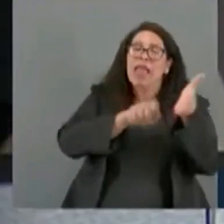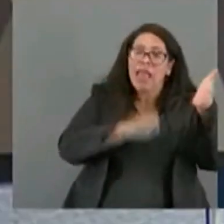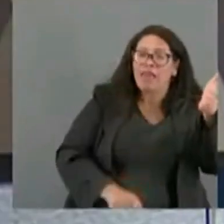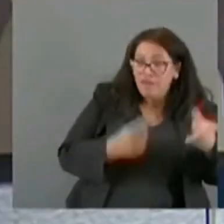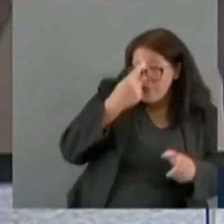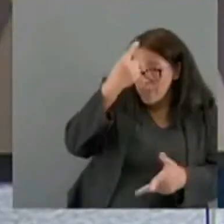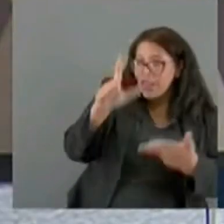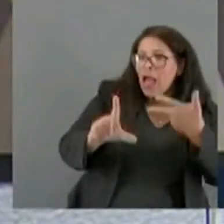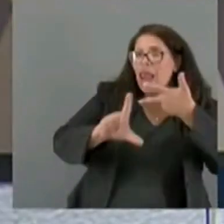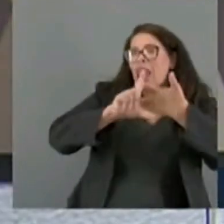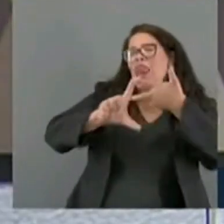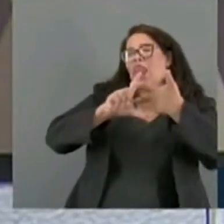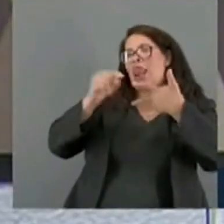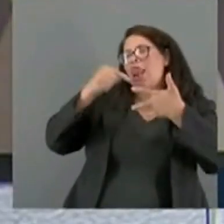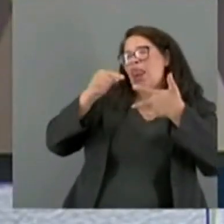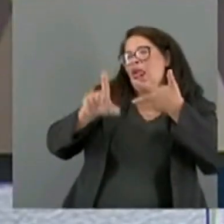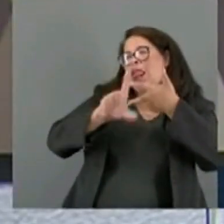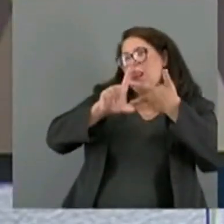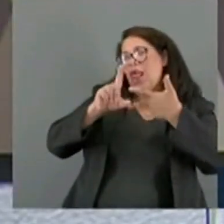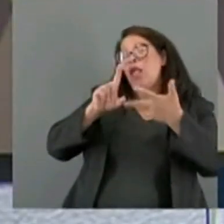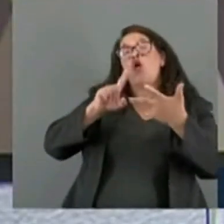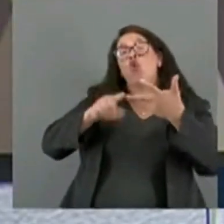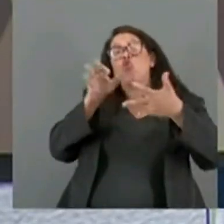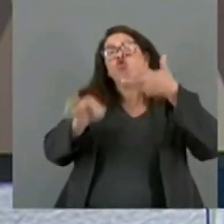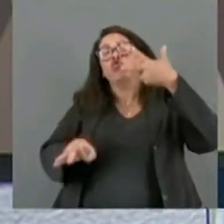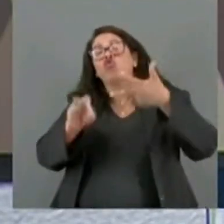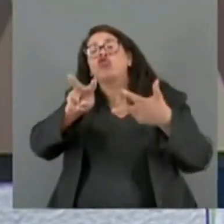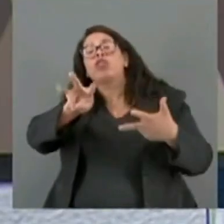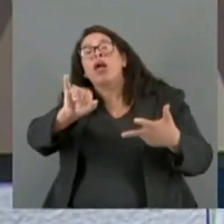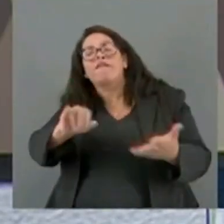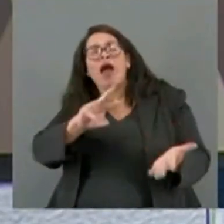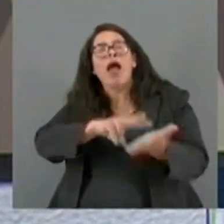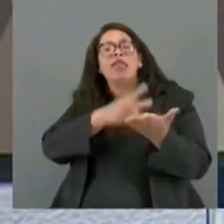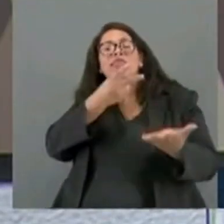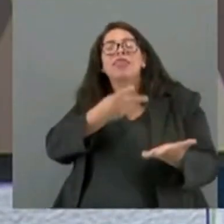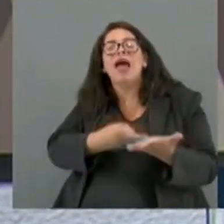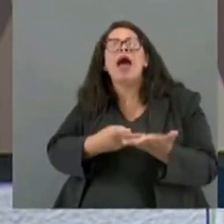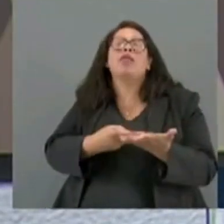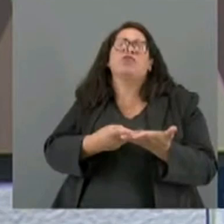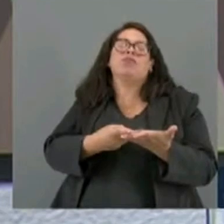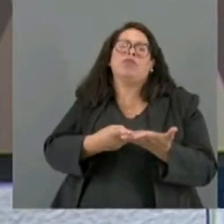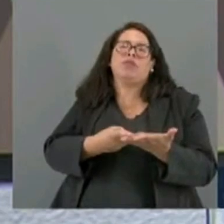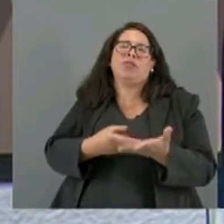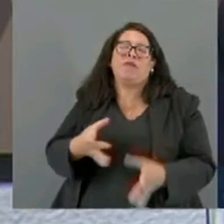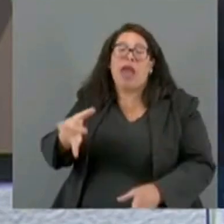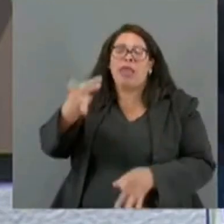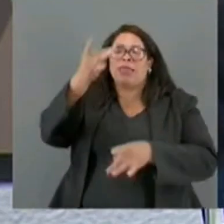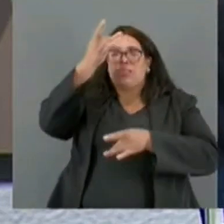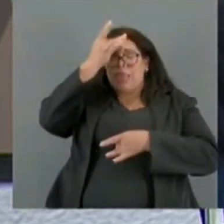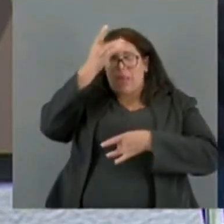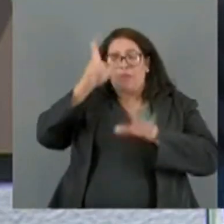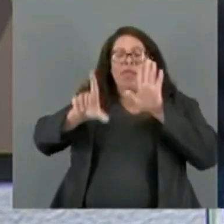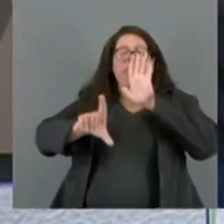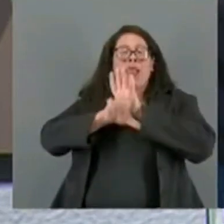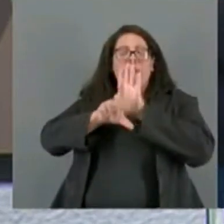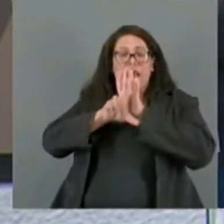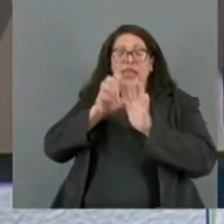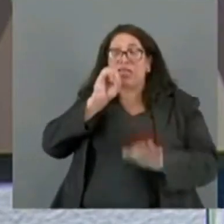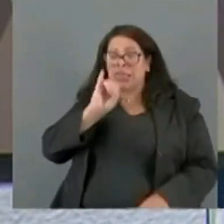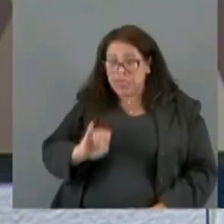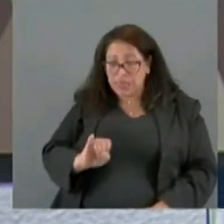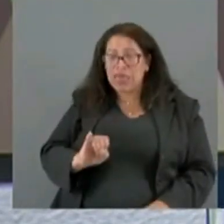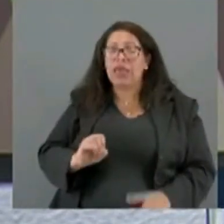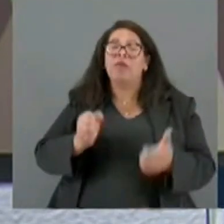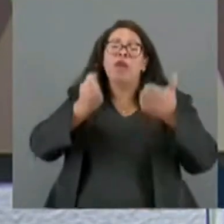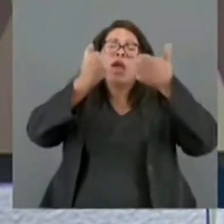Poder Judiciário é quem é o intérprete da lei, vai identificar o espírito desta lei. E de sorte que, se nós buscarmos a